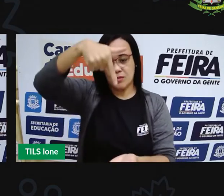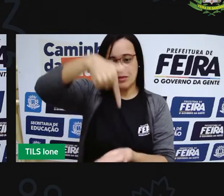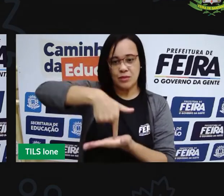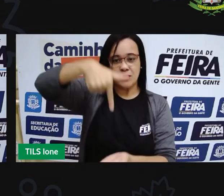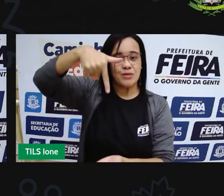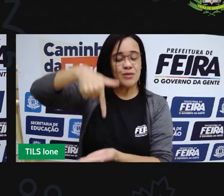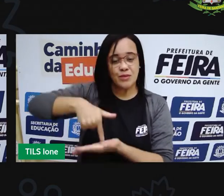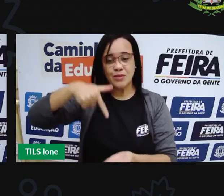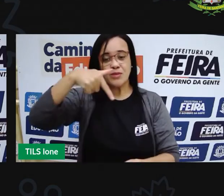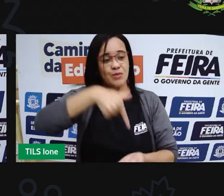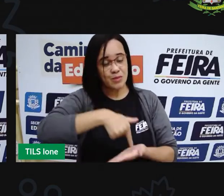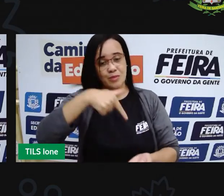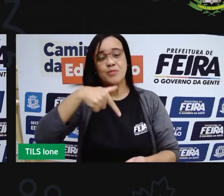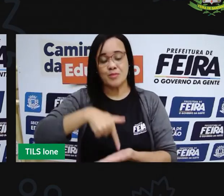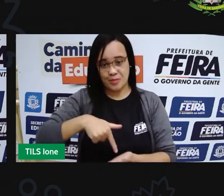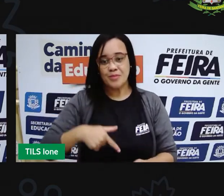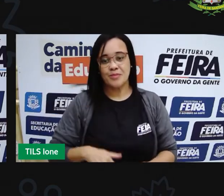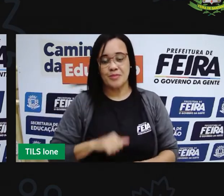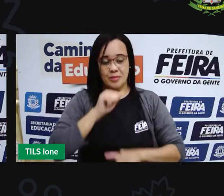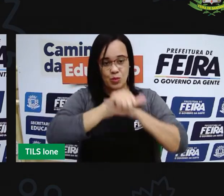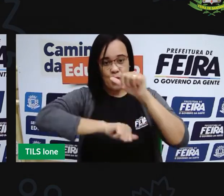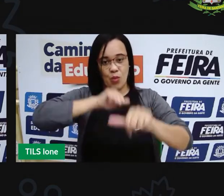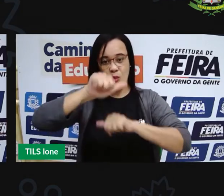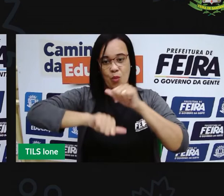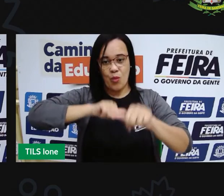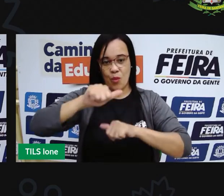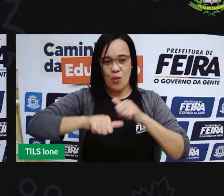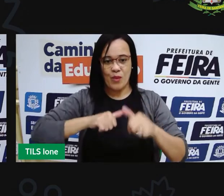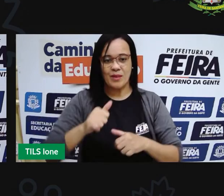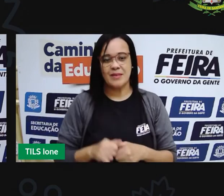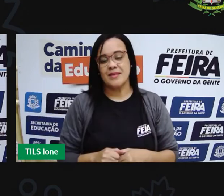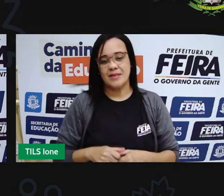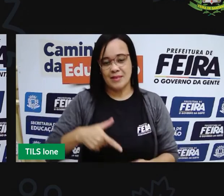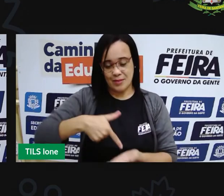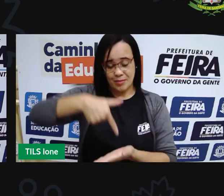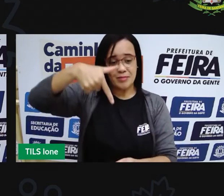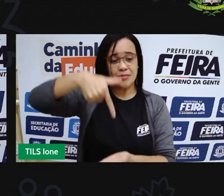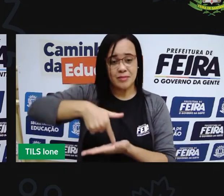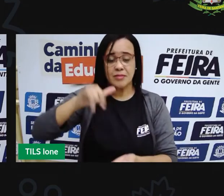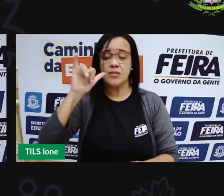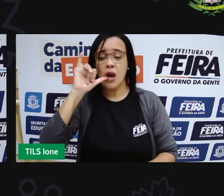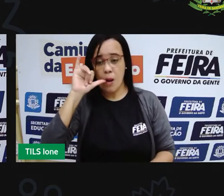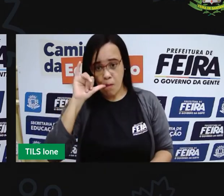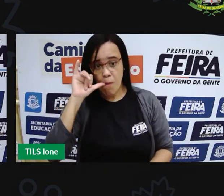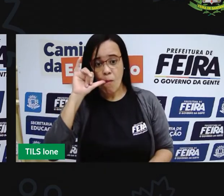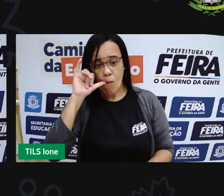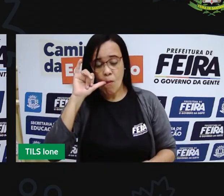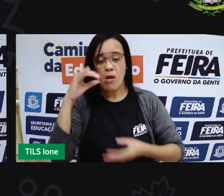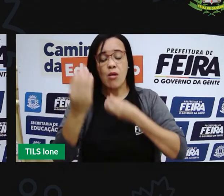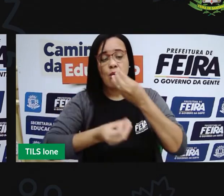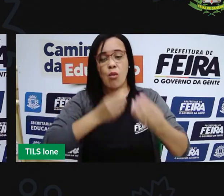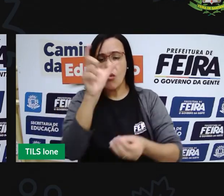uma versão dessa lenda. Vimos aí que o Saci Pererê, ele é